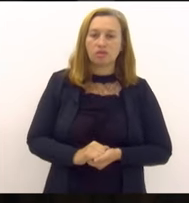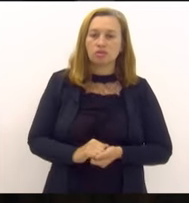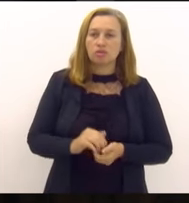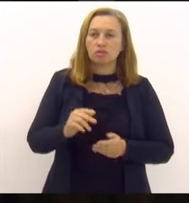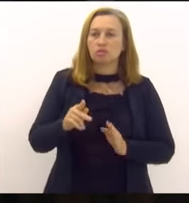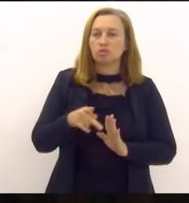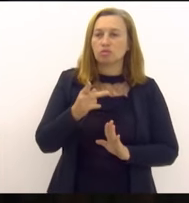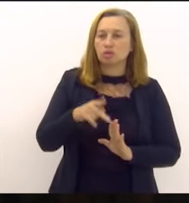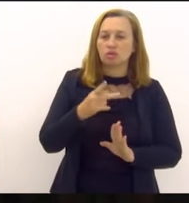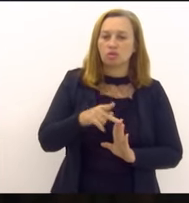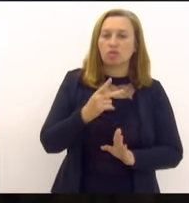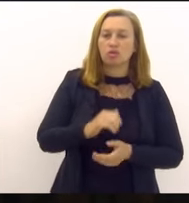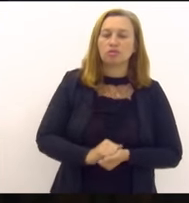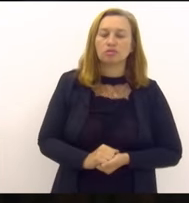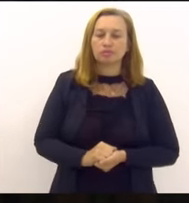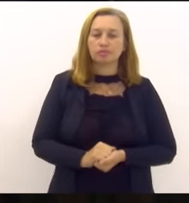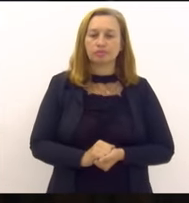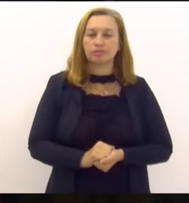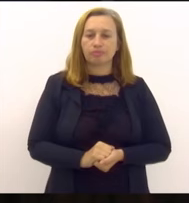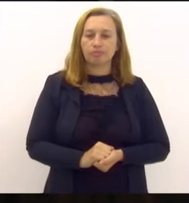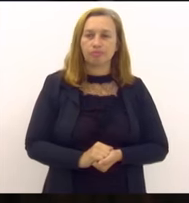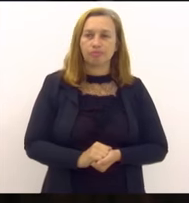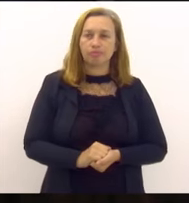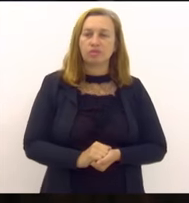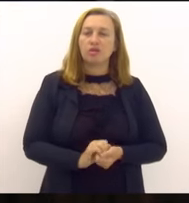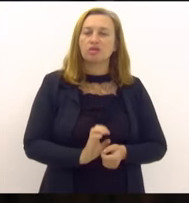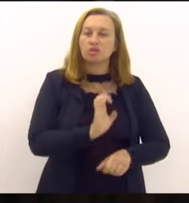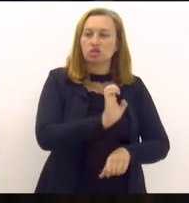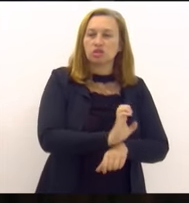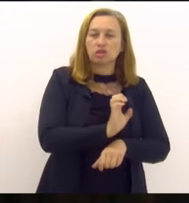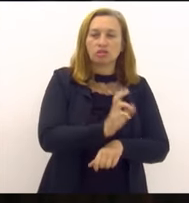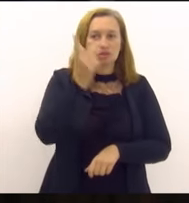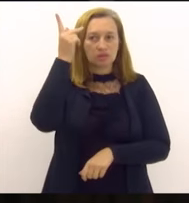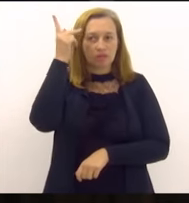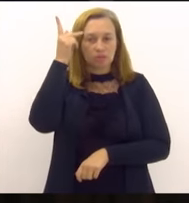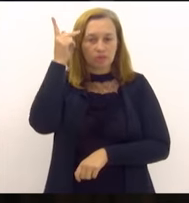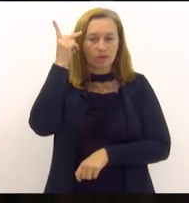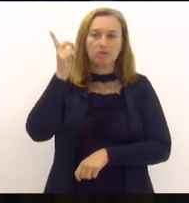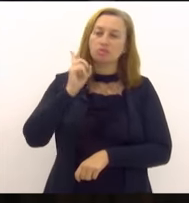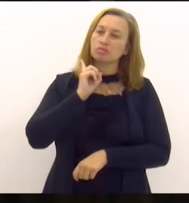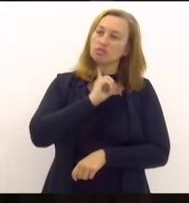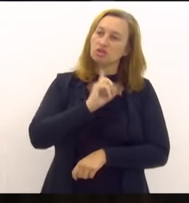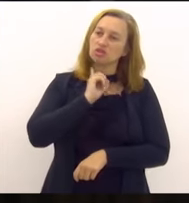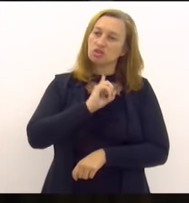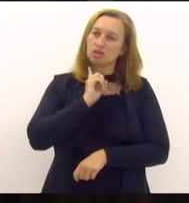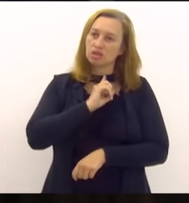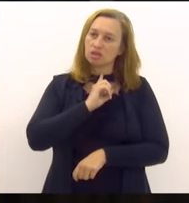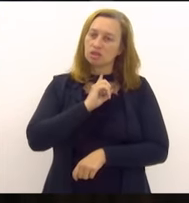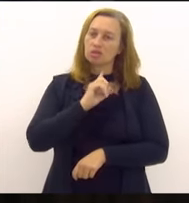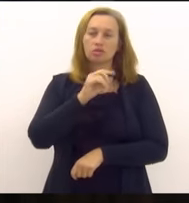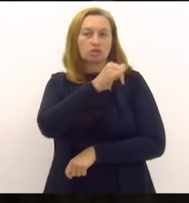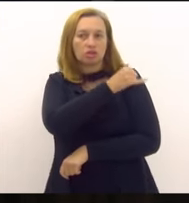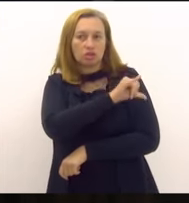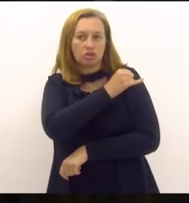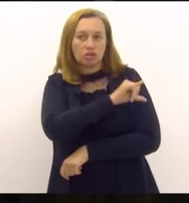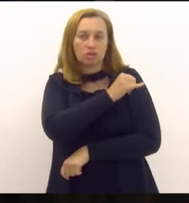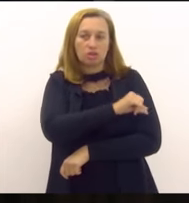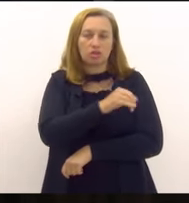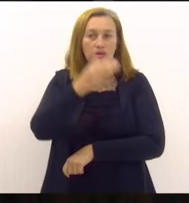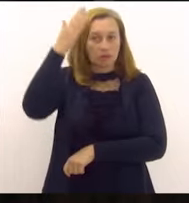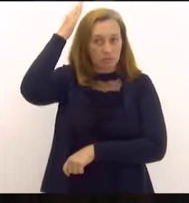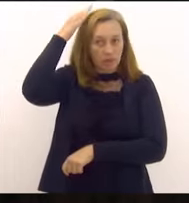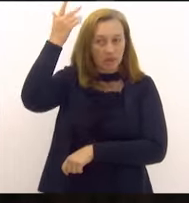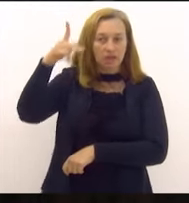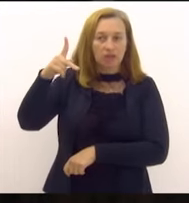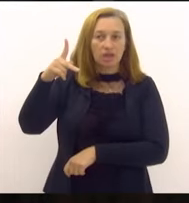de intenções firmado entre os estados de São Paulo, Minas Gerais, Rio de Janeiro, Paraná, Rio